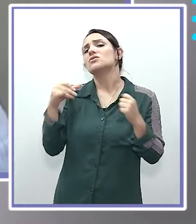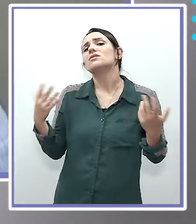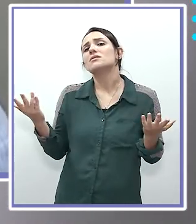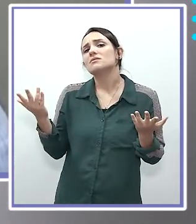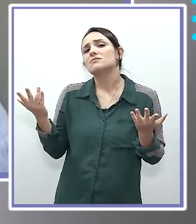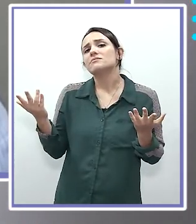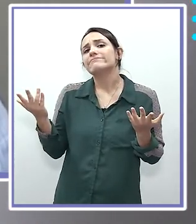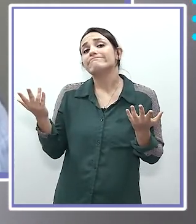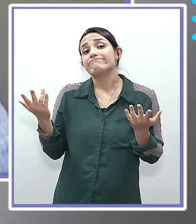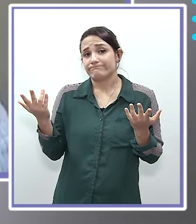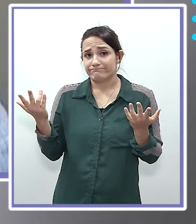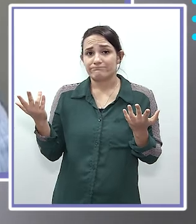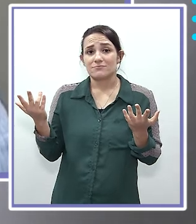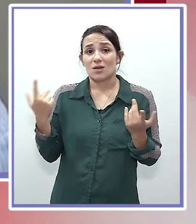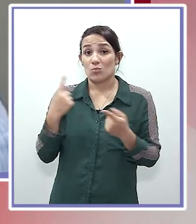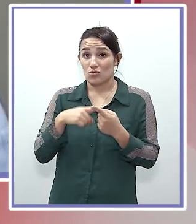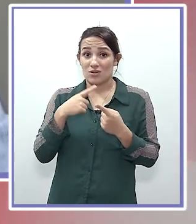só